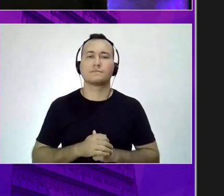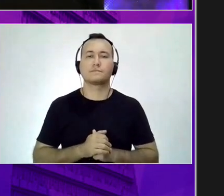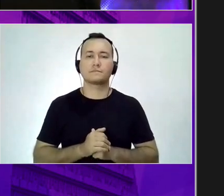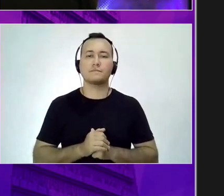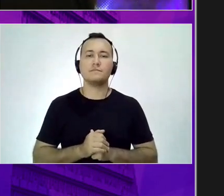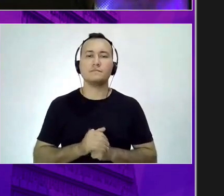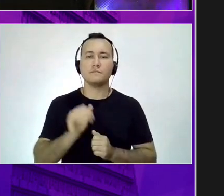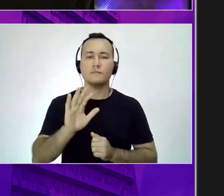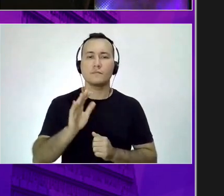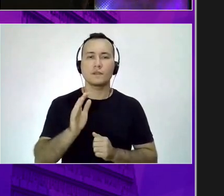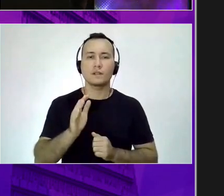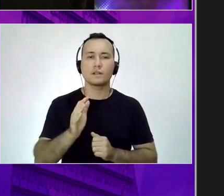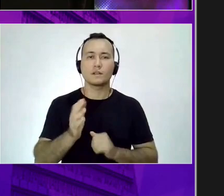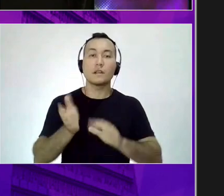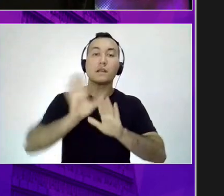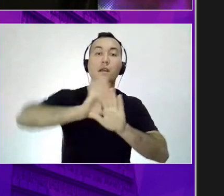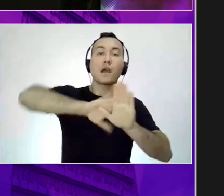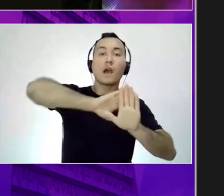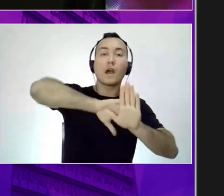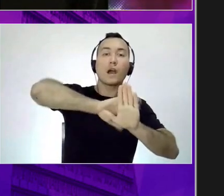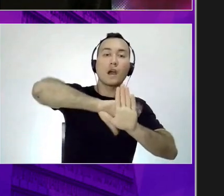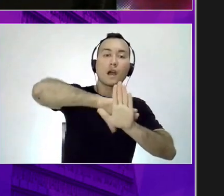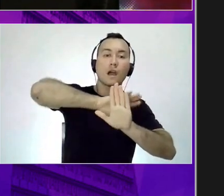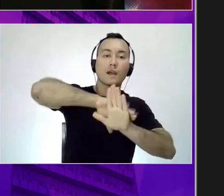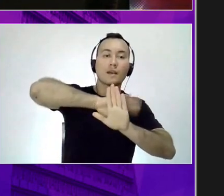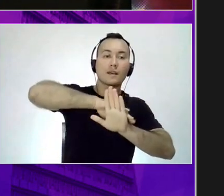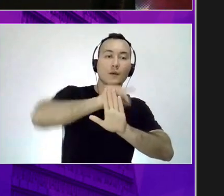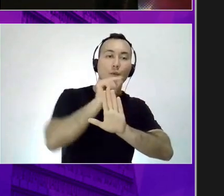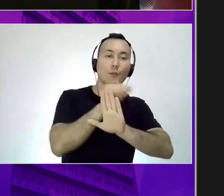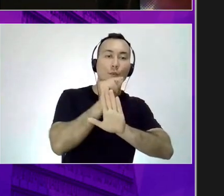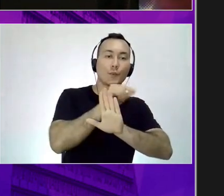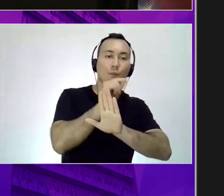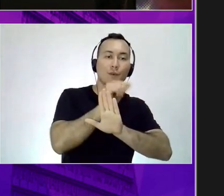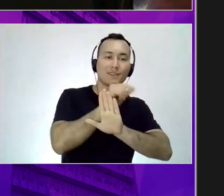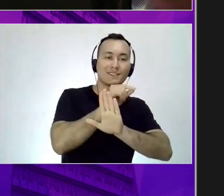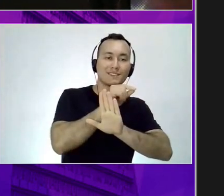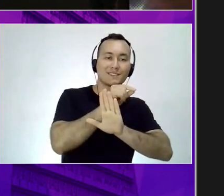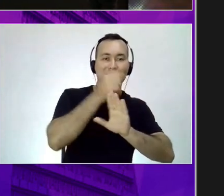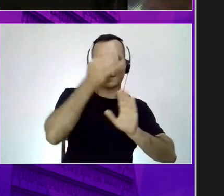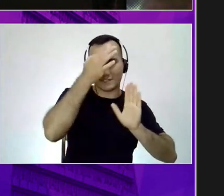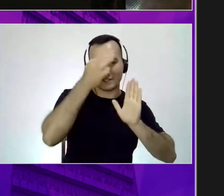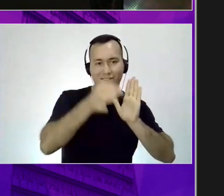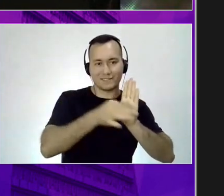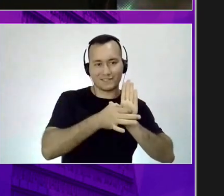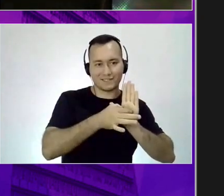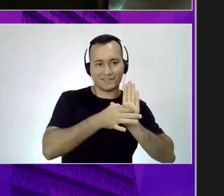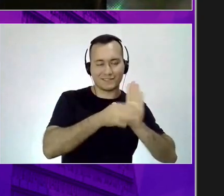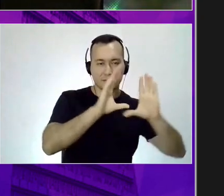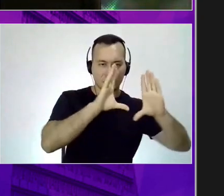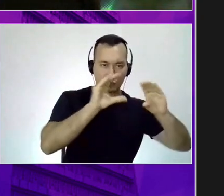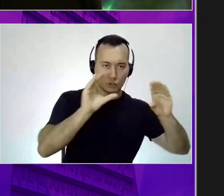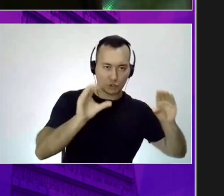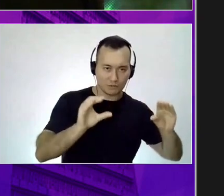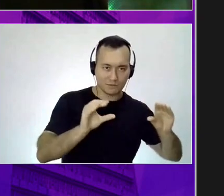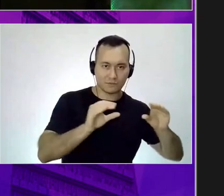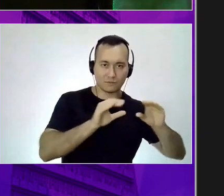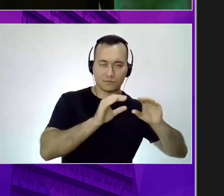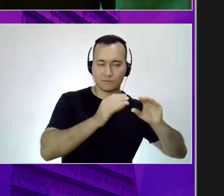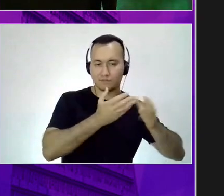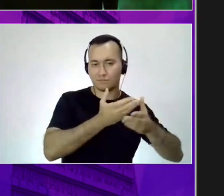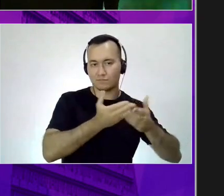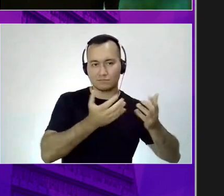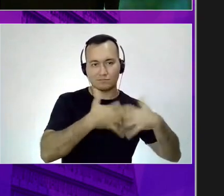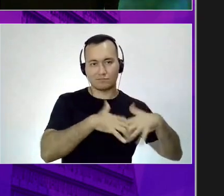de tudo isso, desse site? Né? Justamente serviços de computação em nuvem. Essa página aqui é a página